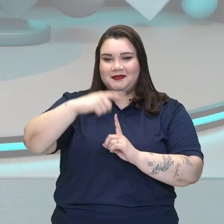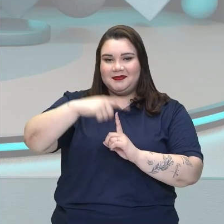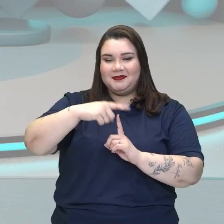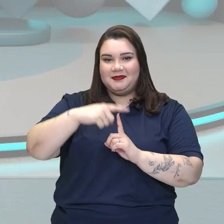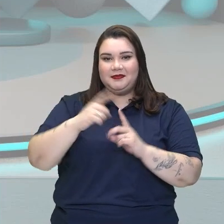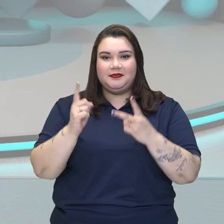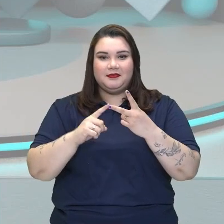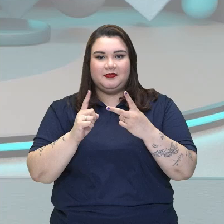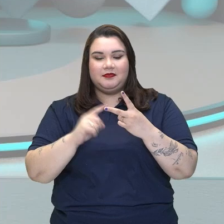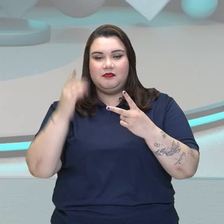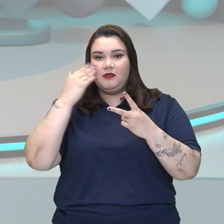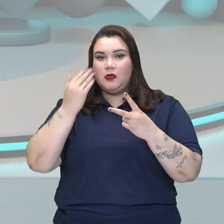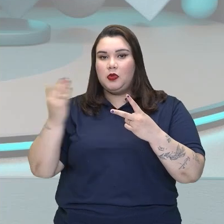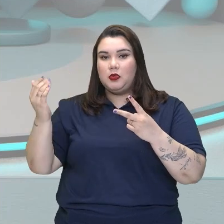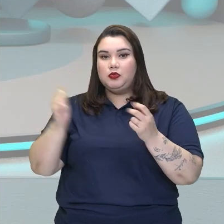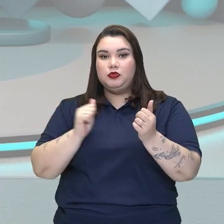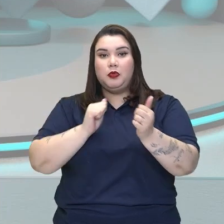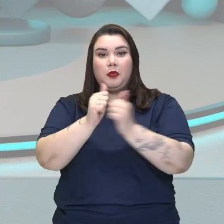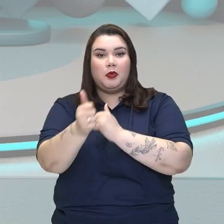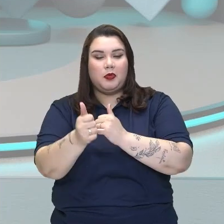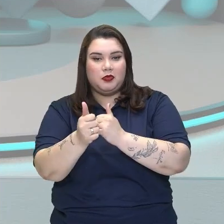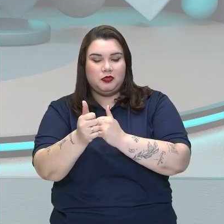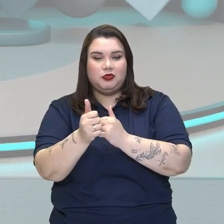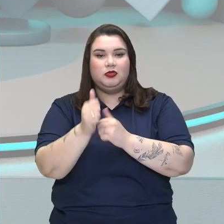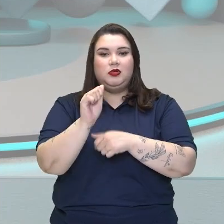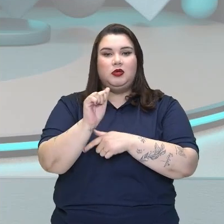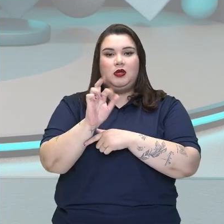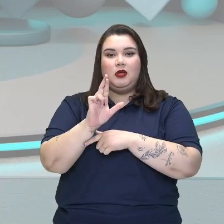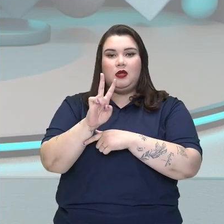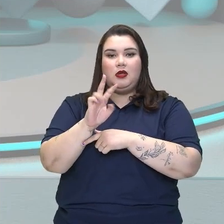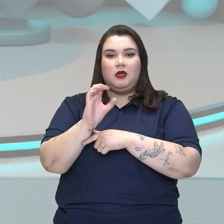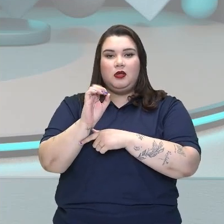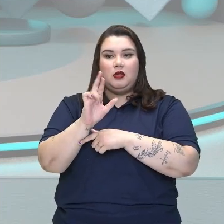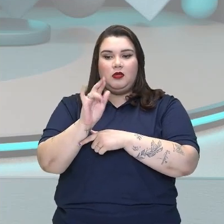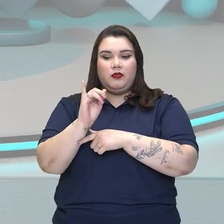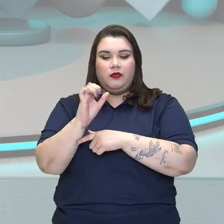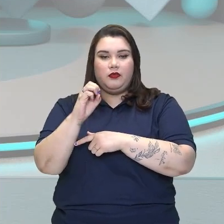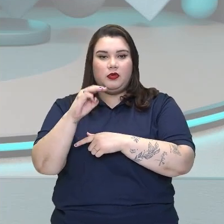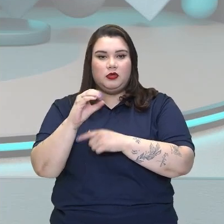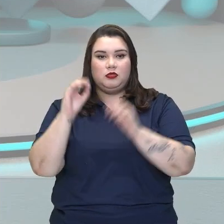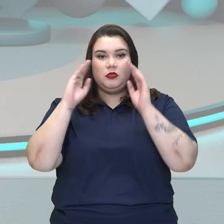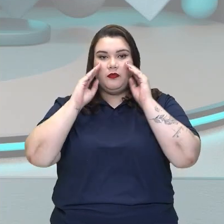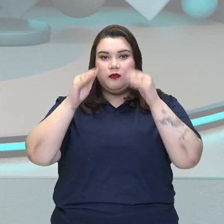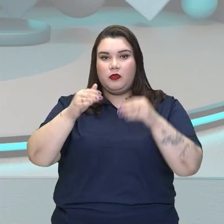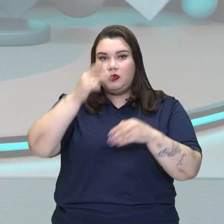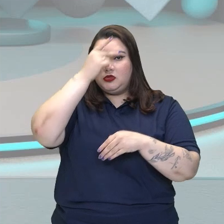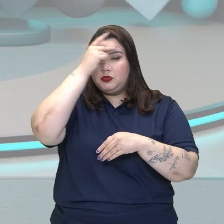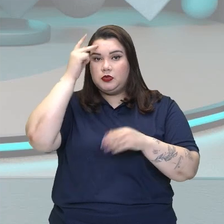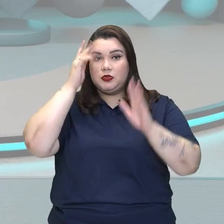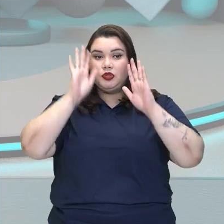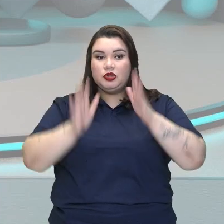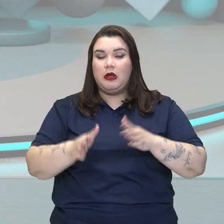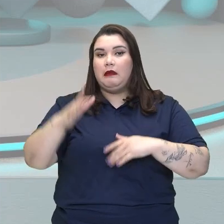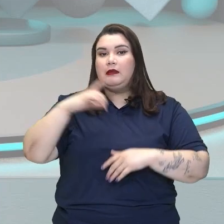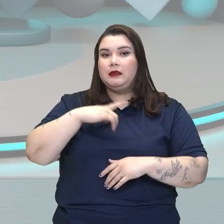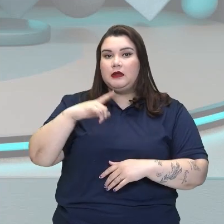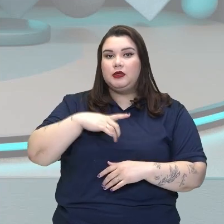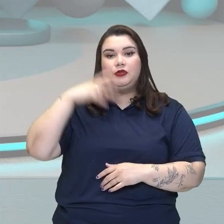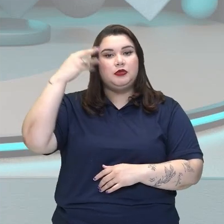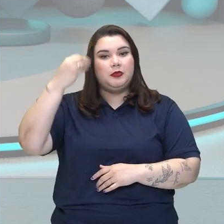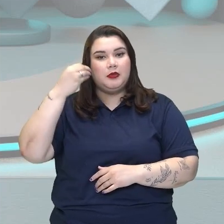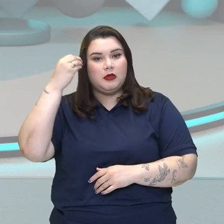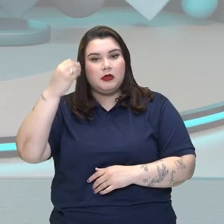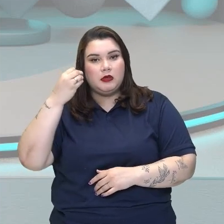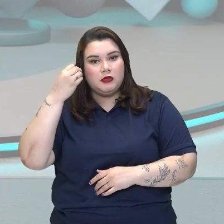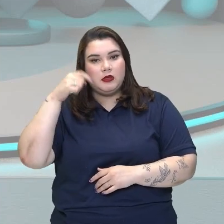arvorismo esportivo, voltado o quê? Para praticantes com experiência, já tem uma certa experiência aí que faz